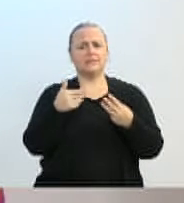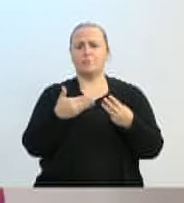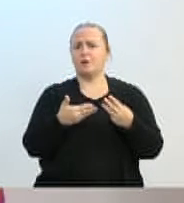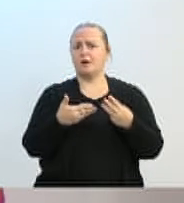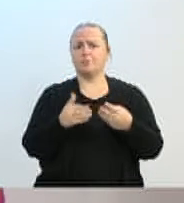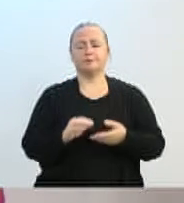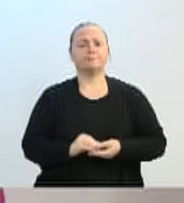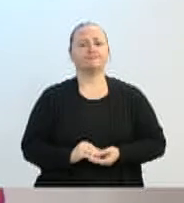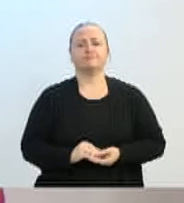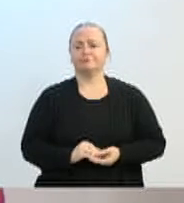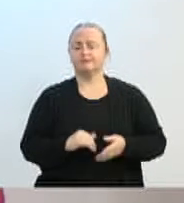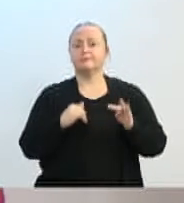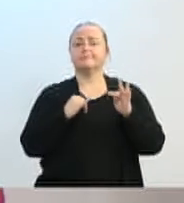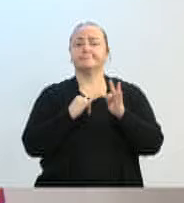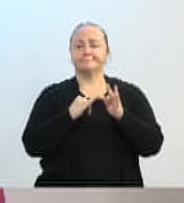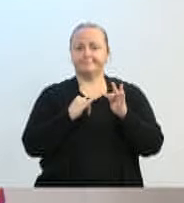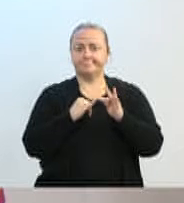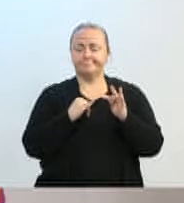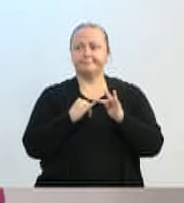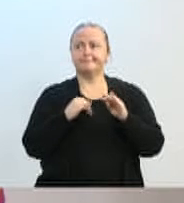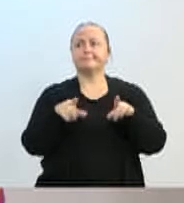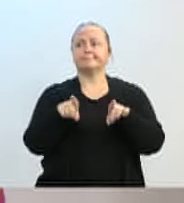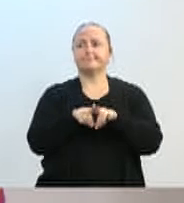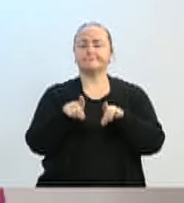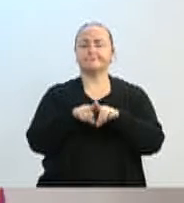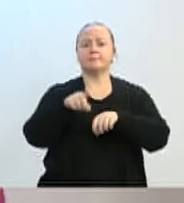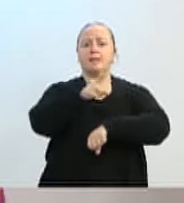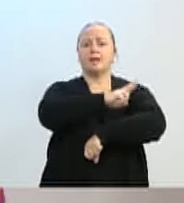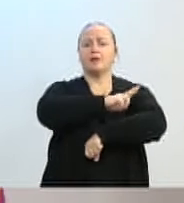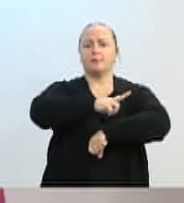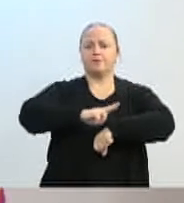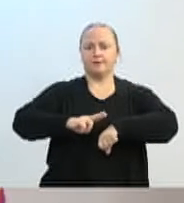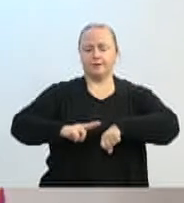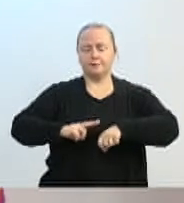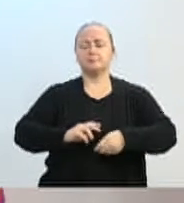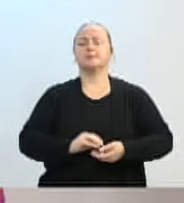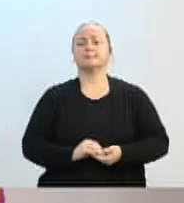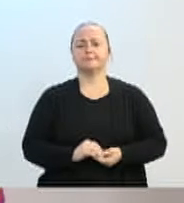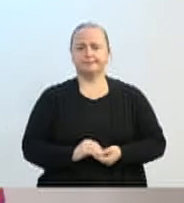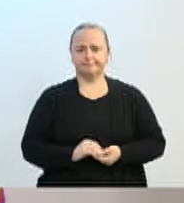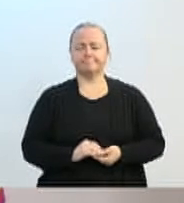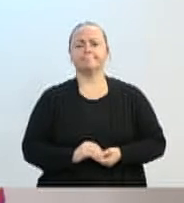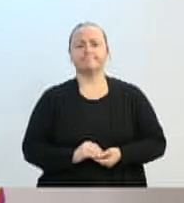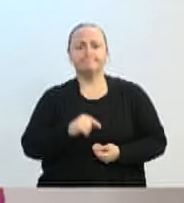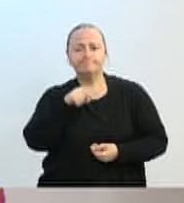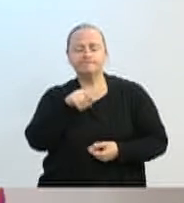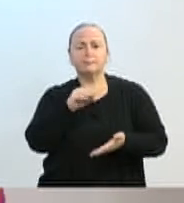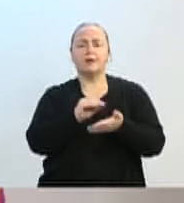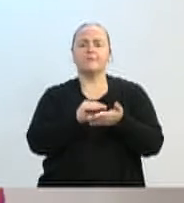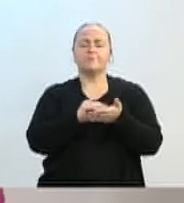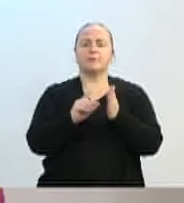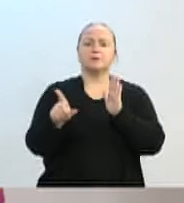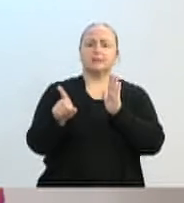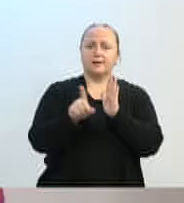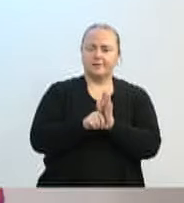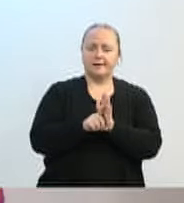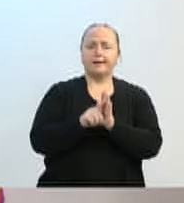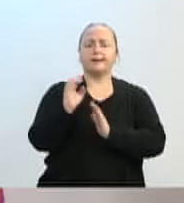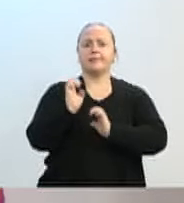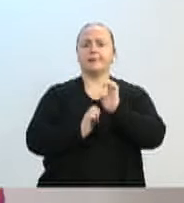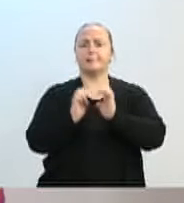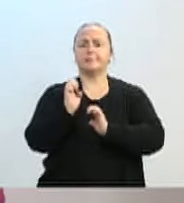na Itopavazinha e uma ainda no Vorstadt. Essas envolvem questões legais, as empresas estão sendo